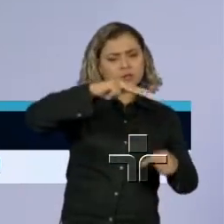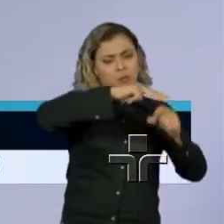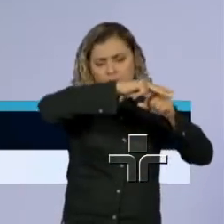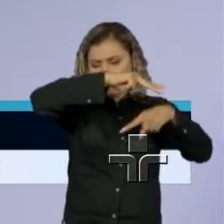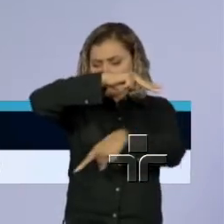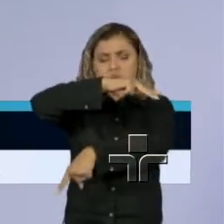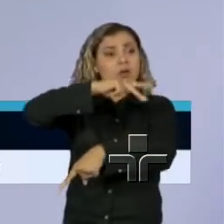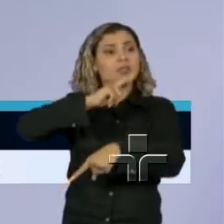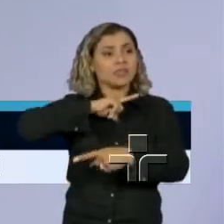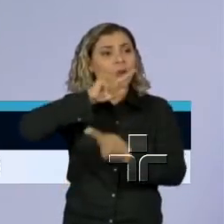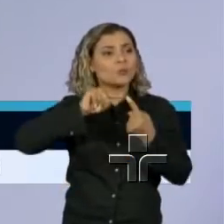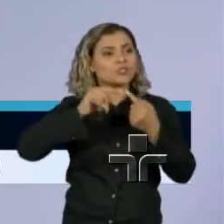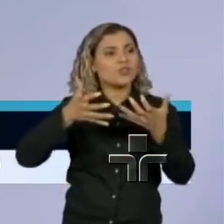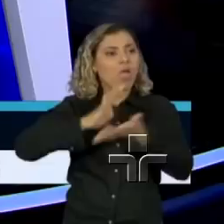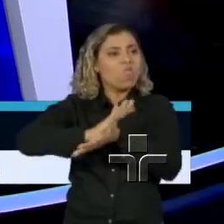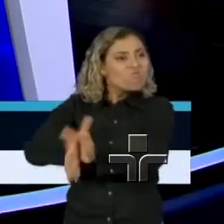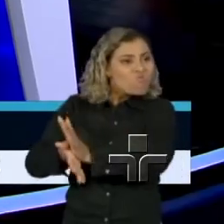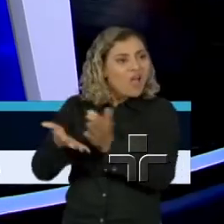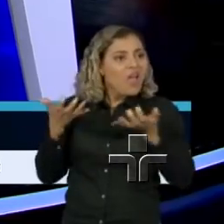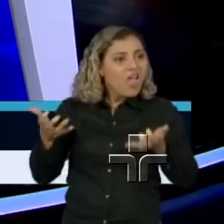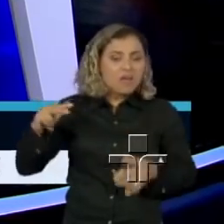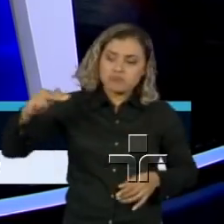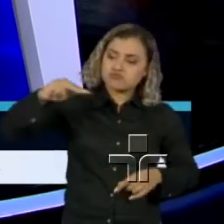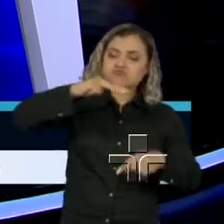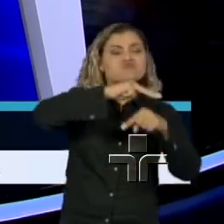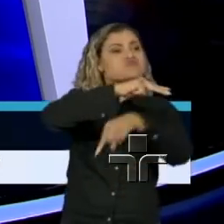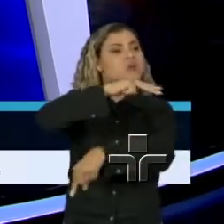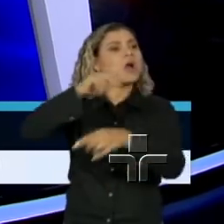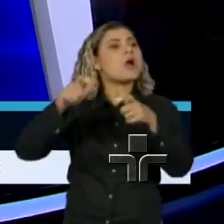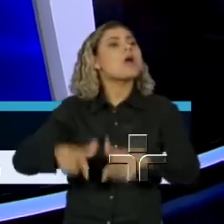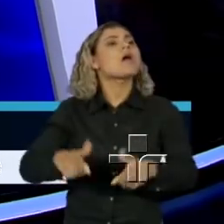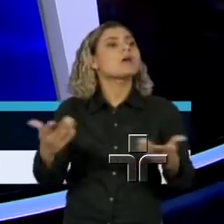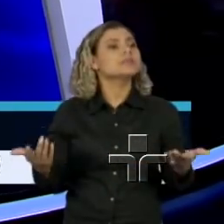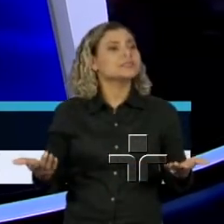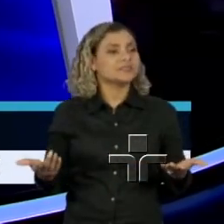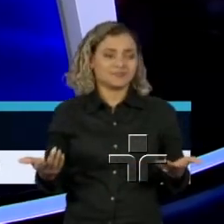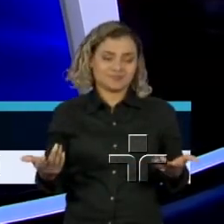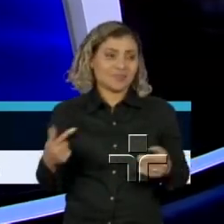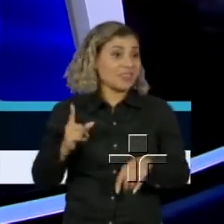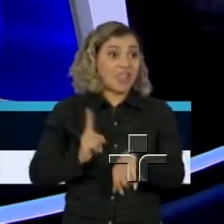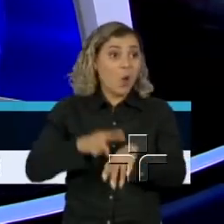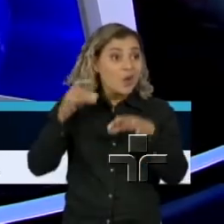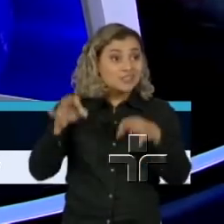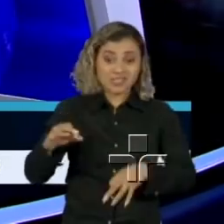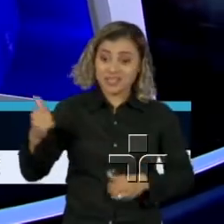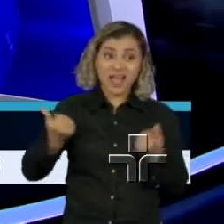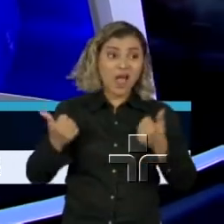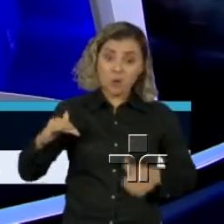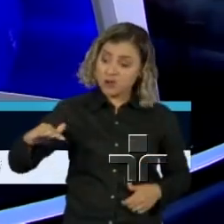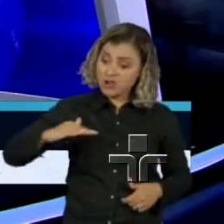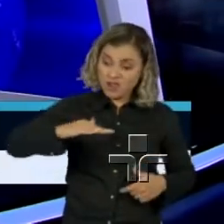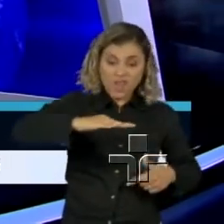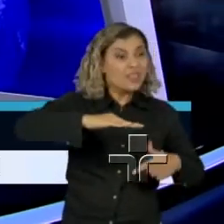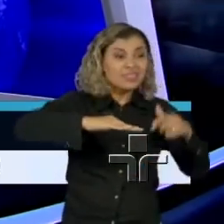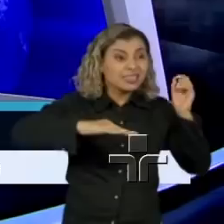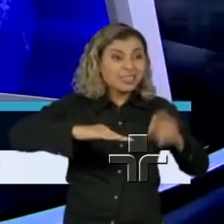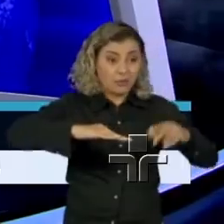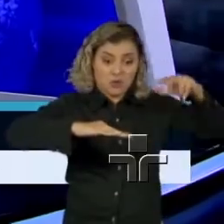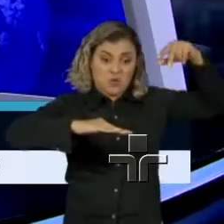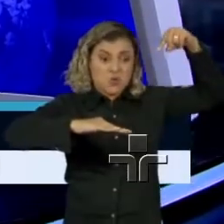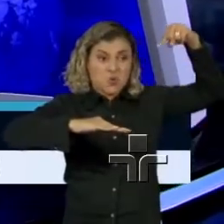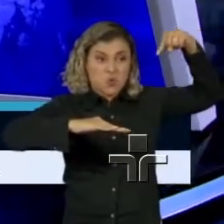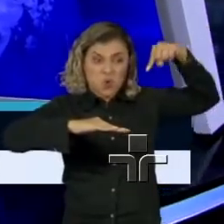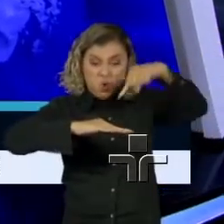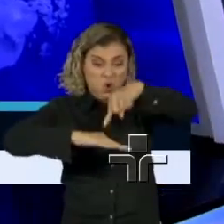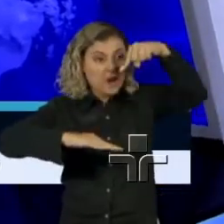objetivo fixo, né? Está lá no mapa do drone, onde vai cair isso aqui? No momento X, que fulano de tal está passando ali.